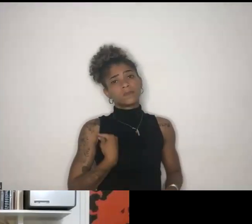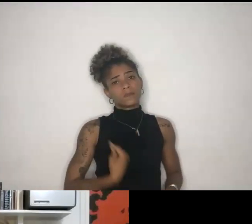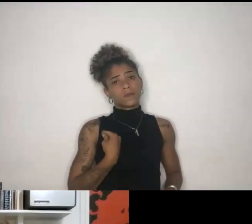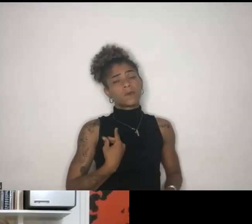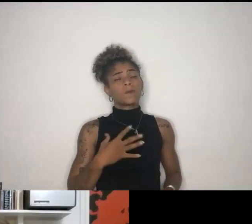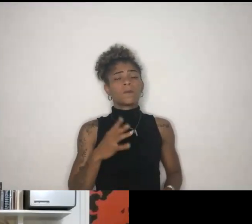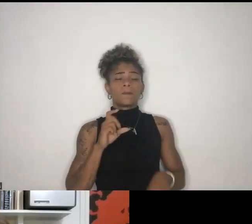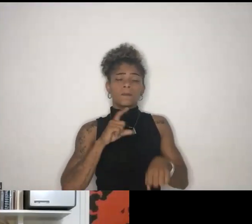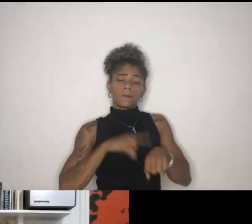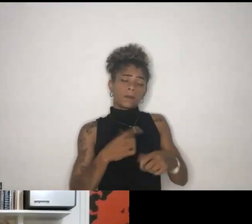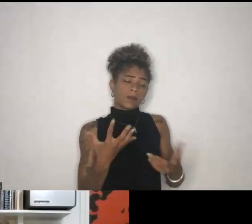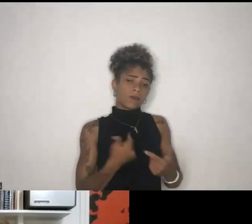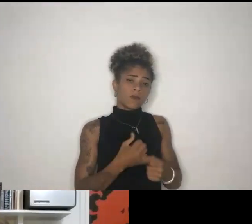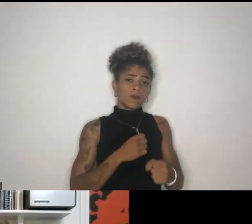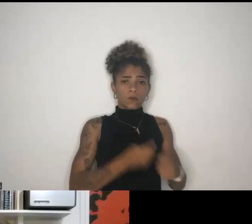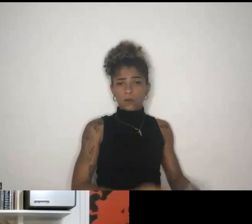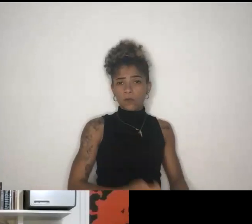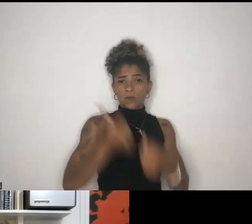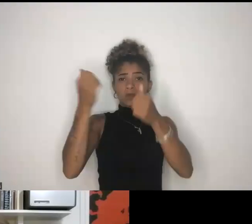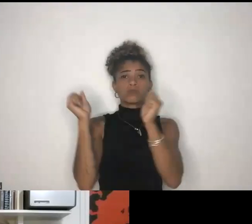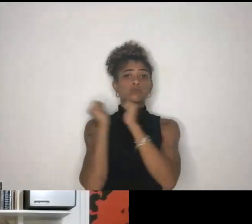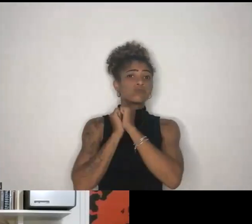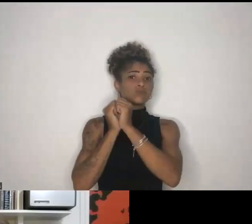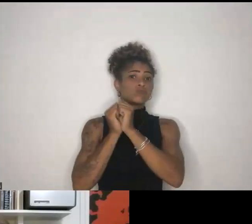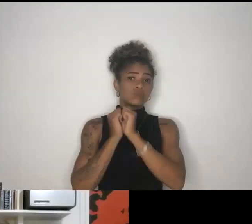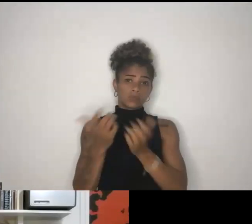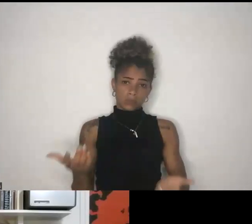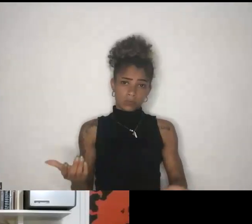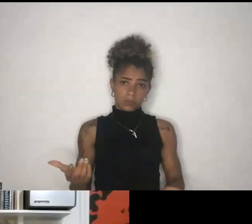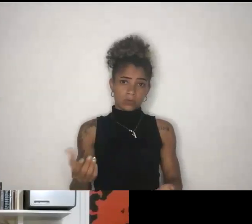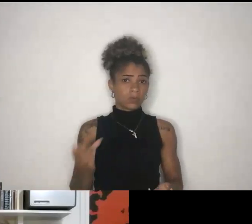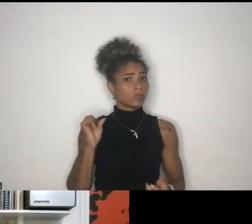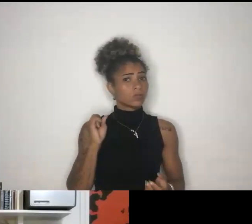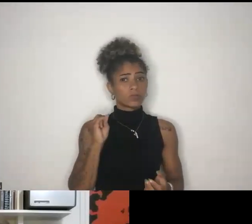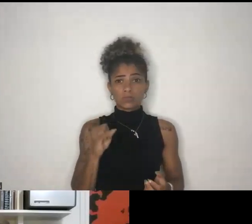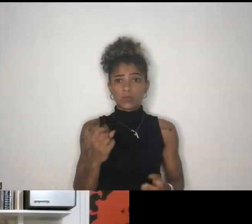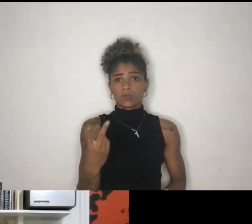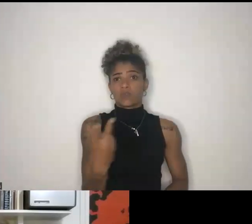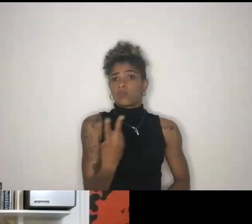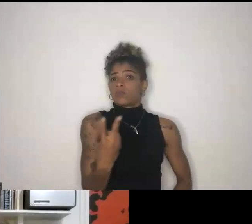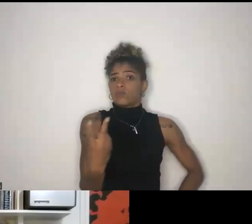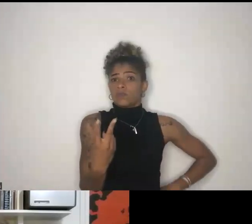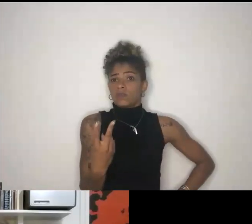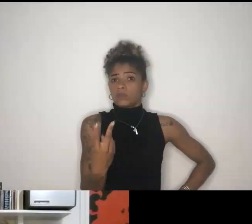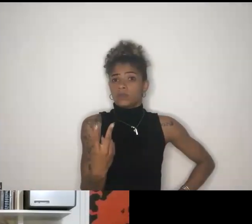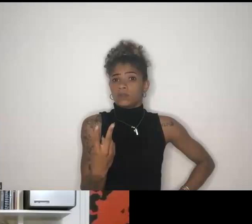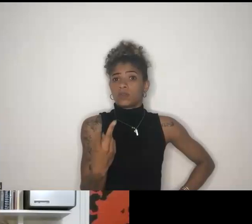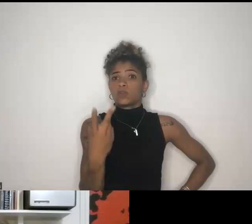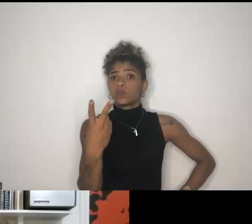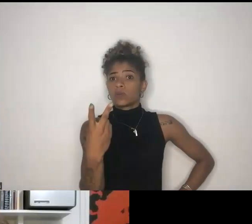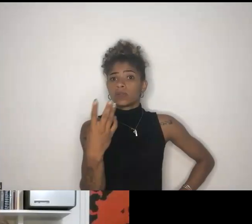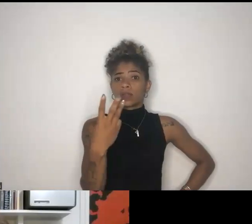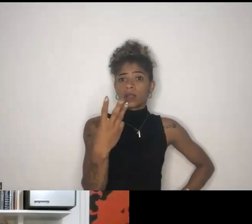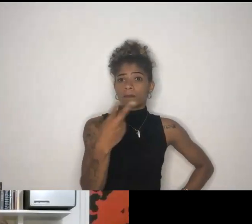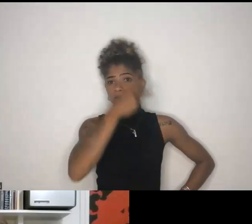Batman no ano novo a gente passou o ano novo junto cara e só tava praticamente eu e Batman Mas duas ou três pessoas da